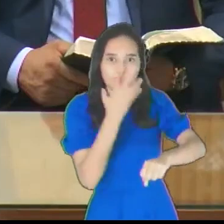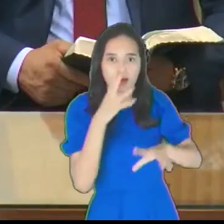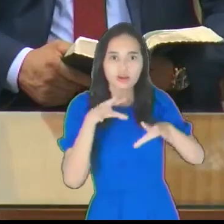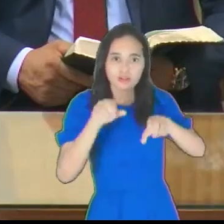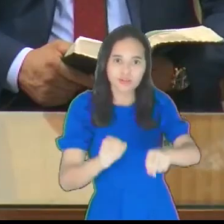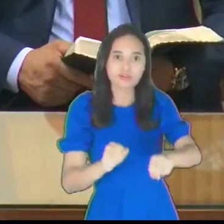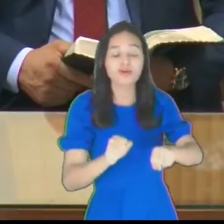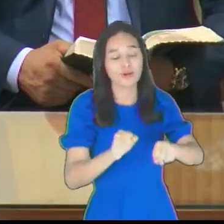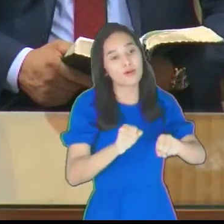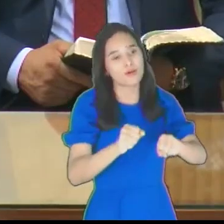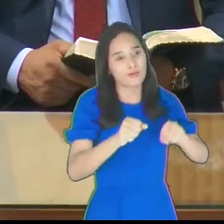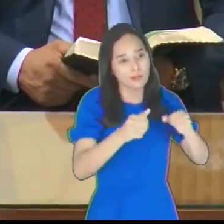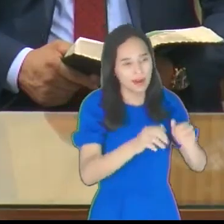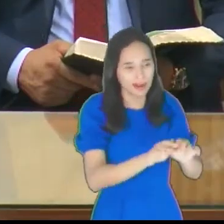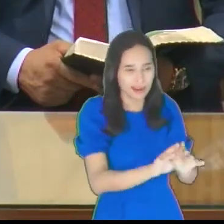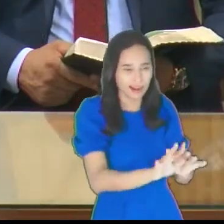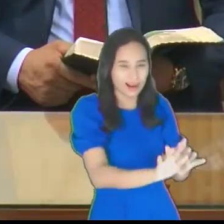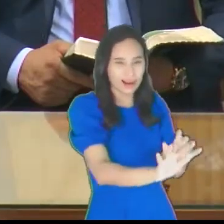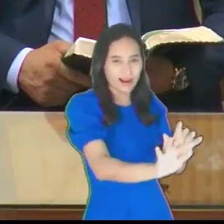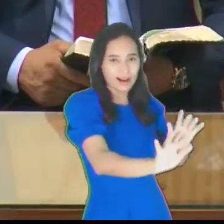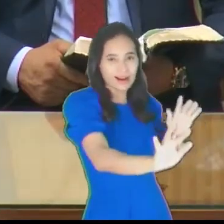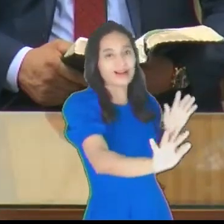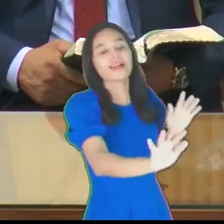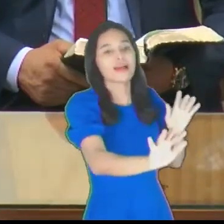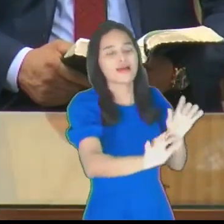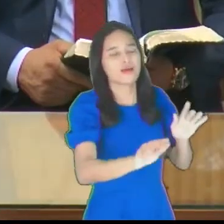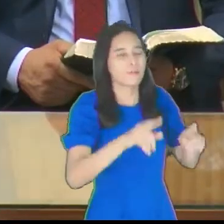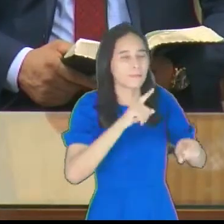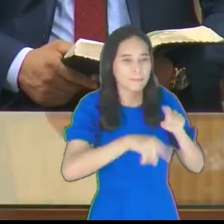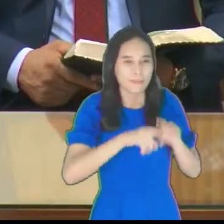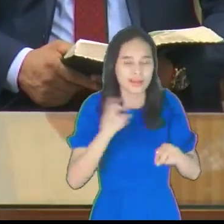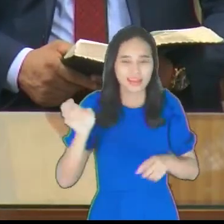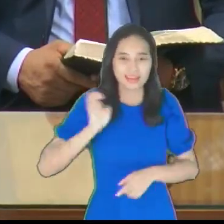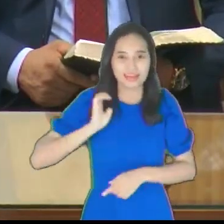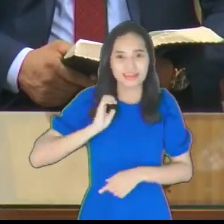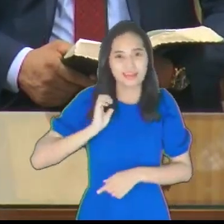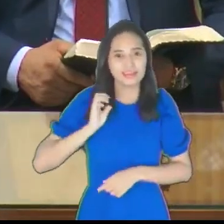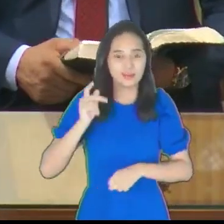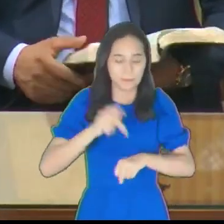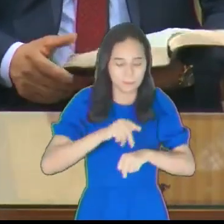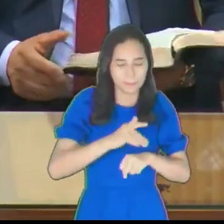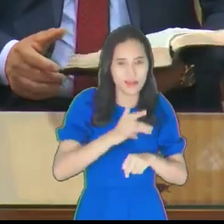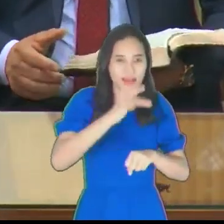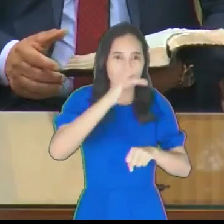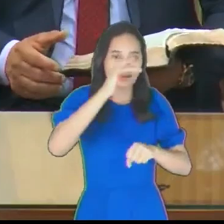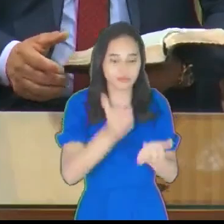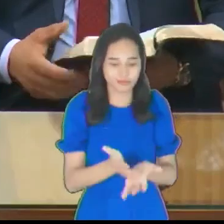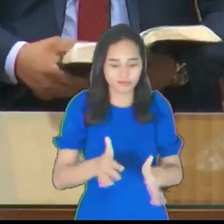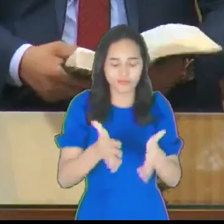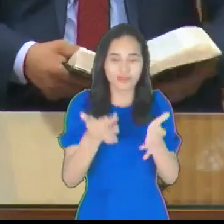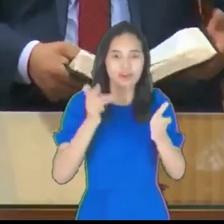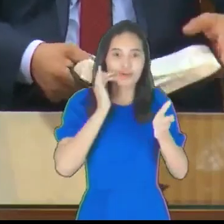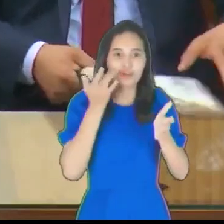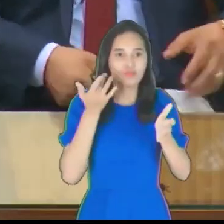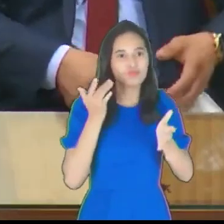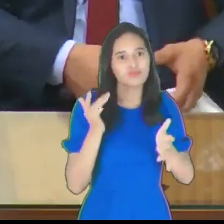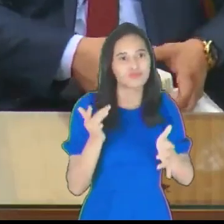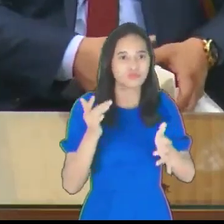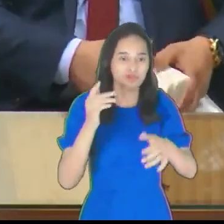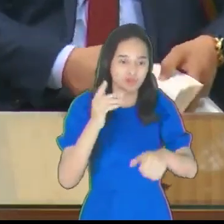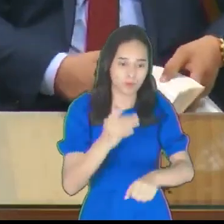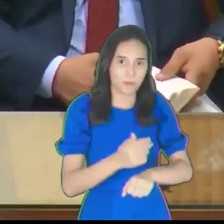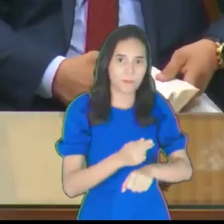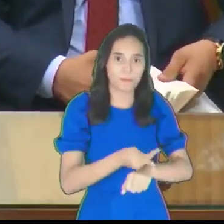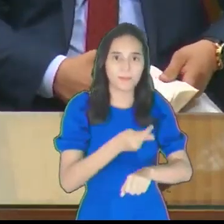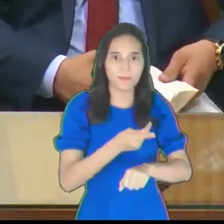especiarias, com roupa, com tanta coisa, com vasos de ouro, de prata. Mandou um presente